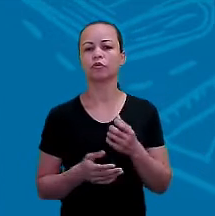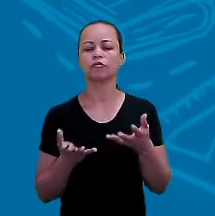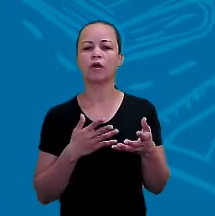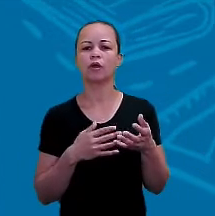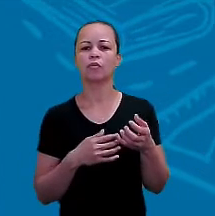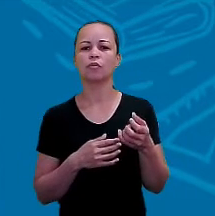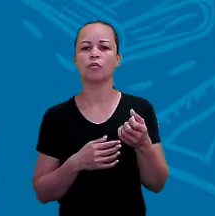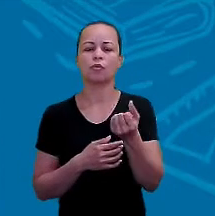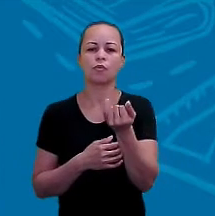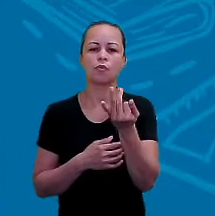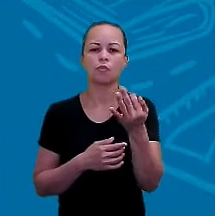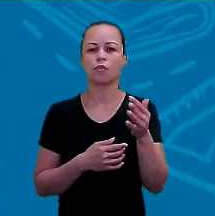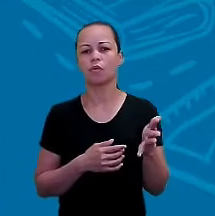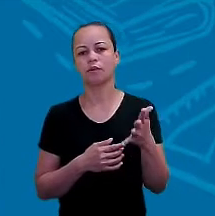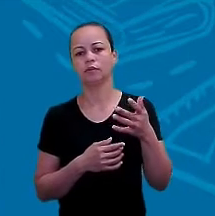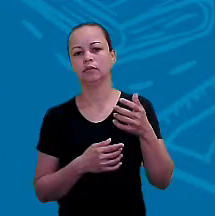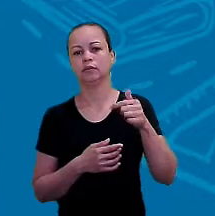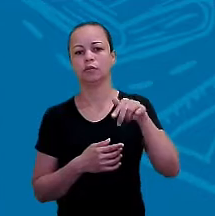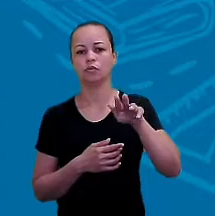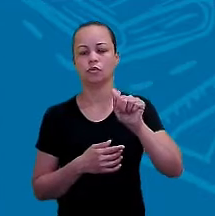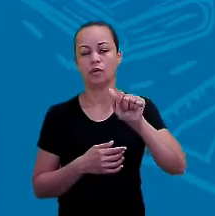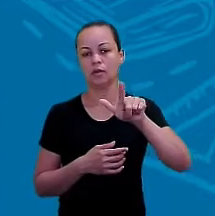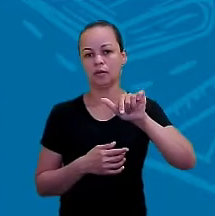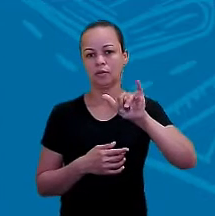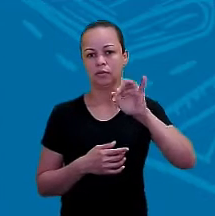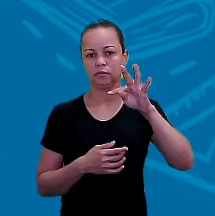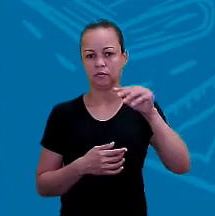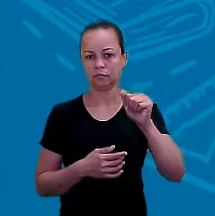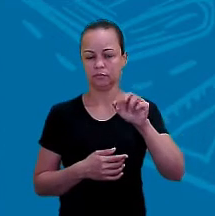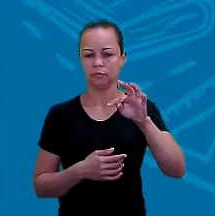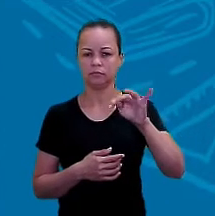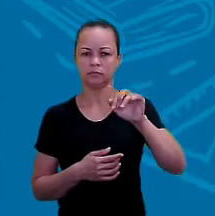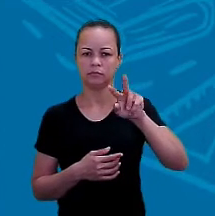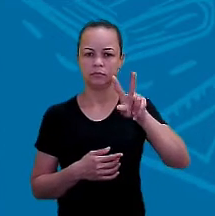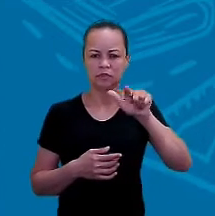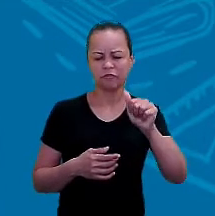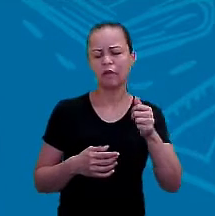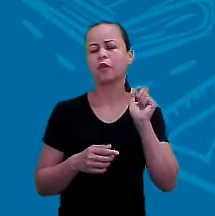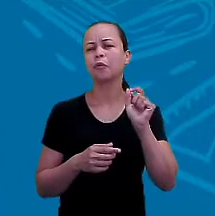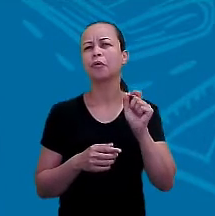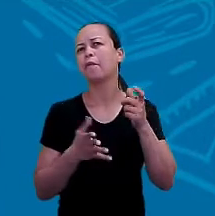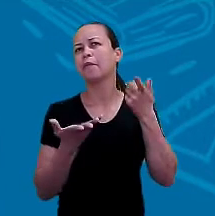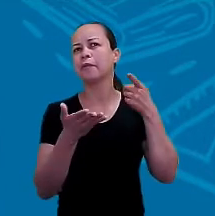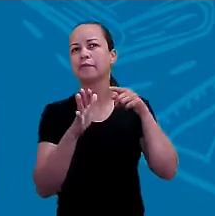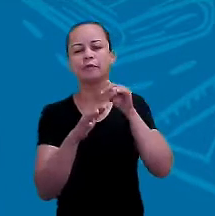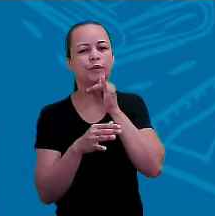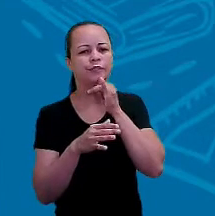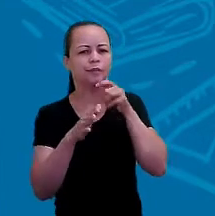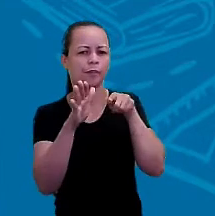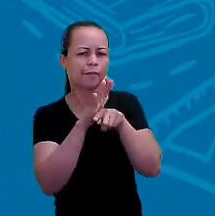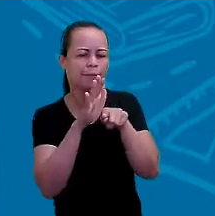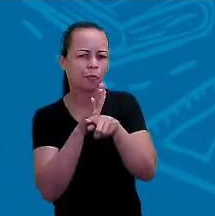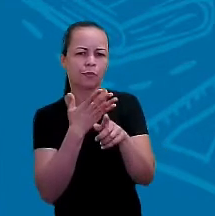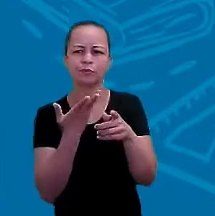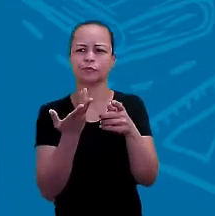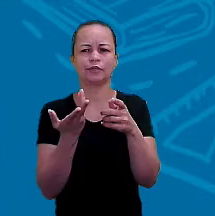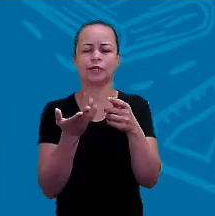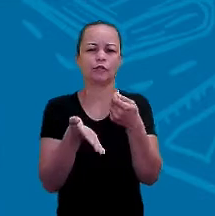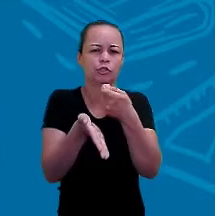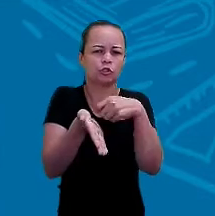qualitativas, são mais os dados de perguntas, os dados escritos, né, que não tem um número,